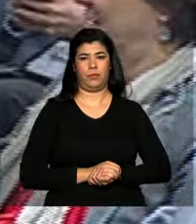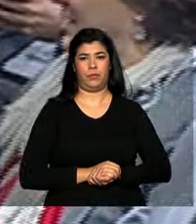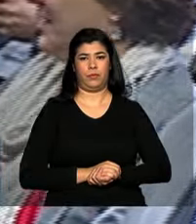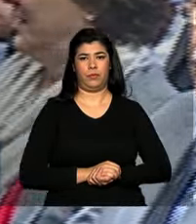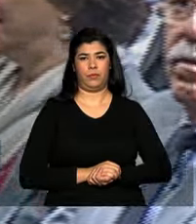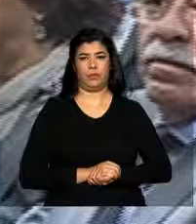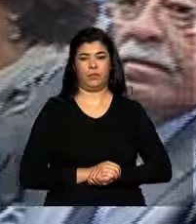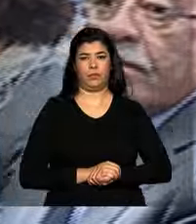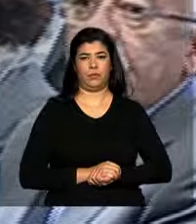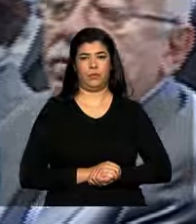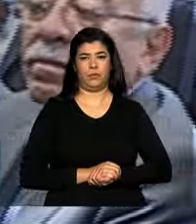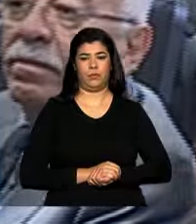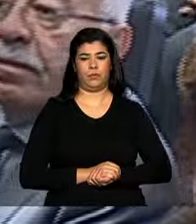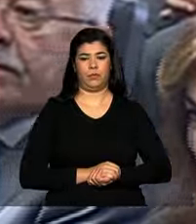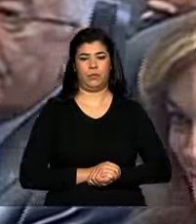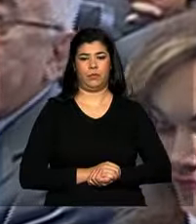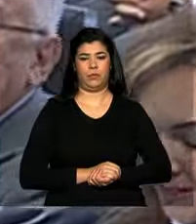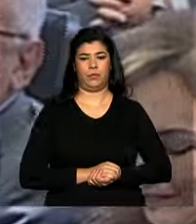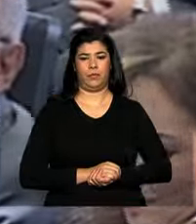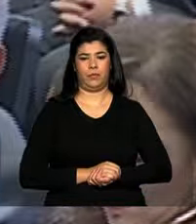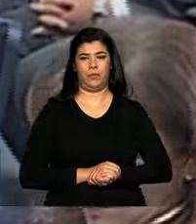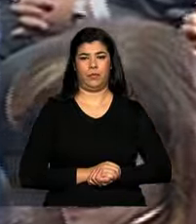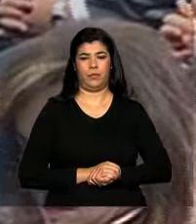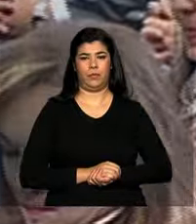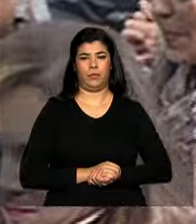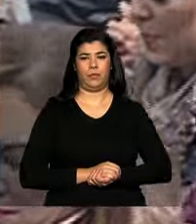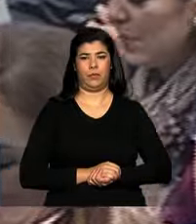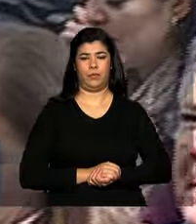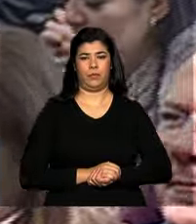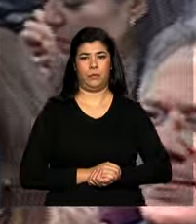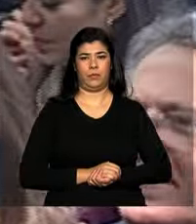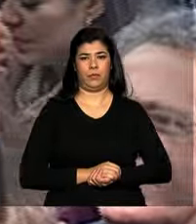O Banco do Brasil é o maior parceiro do produtor rural.